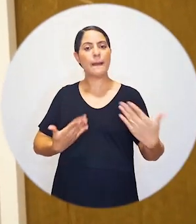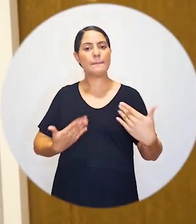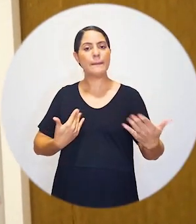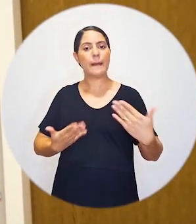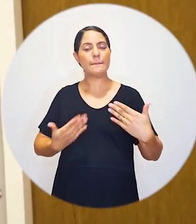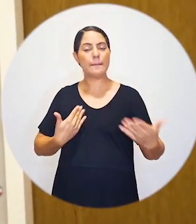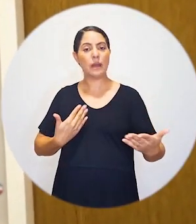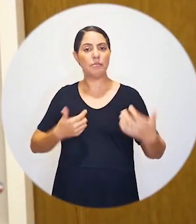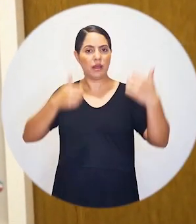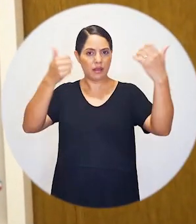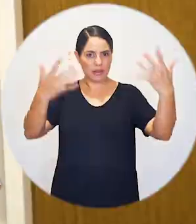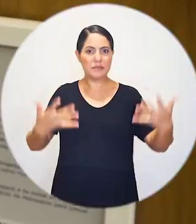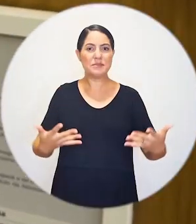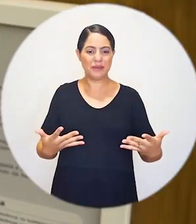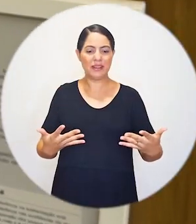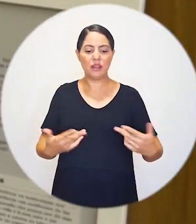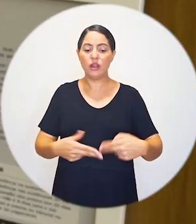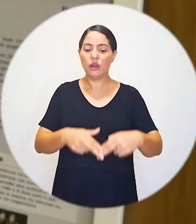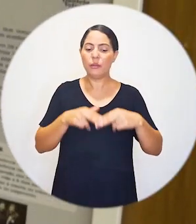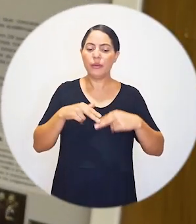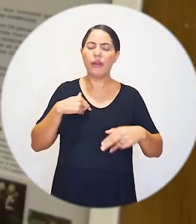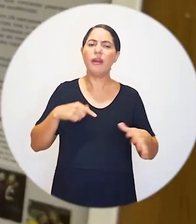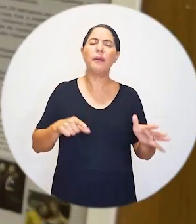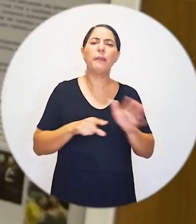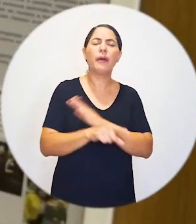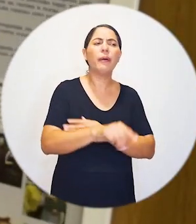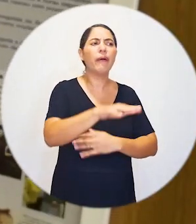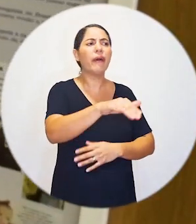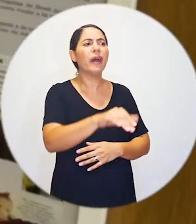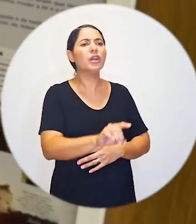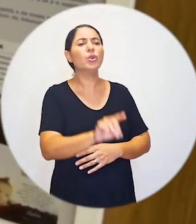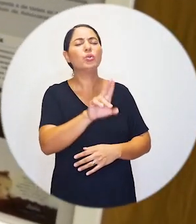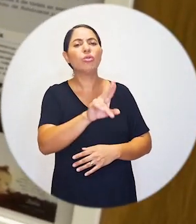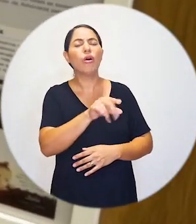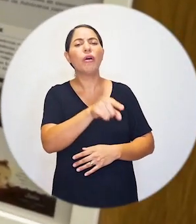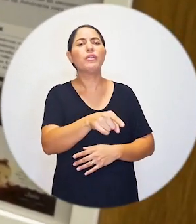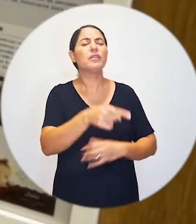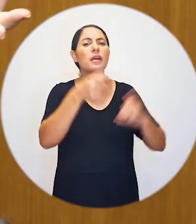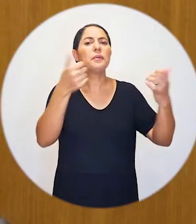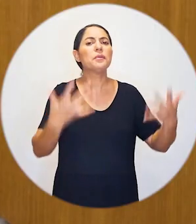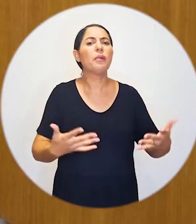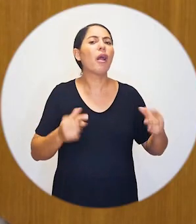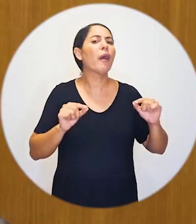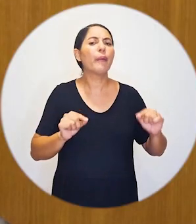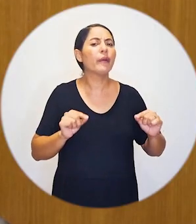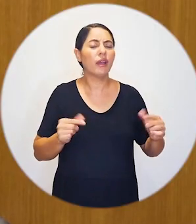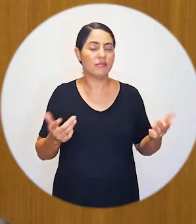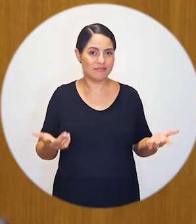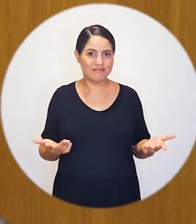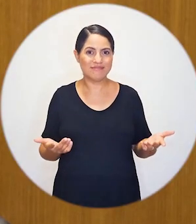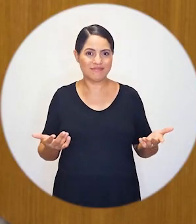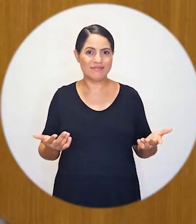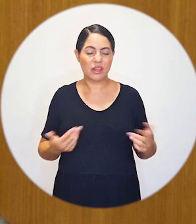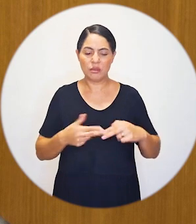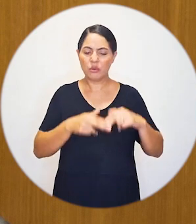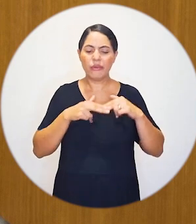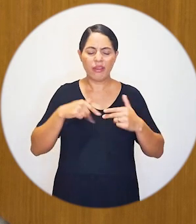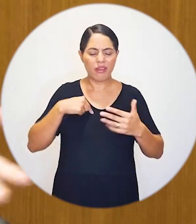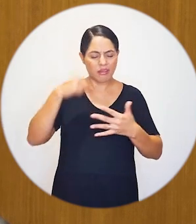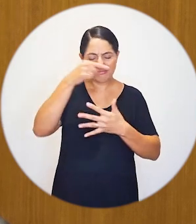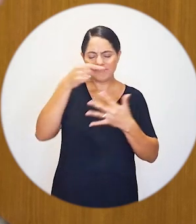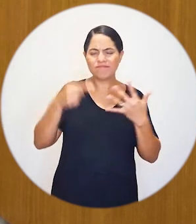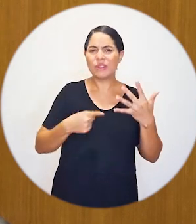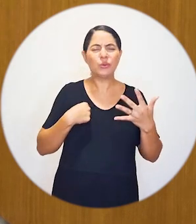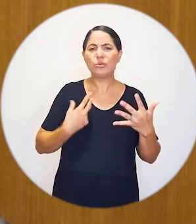sento ali, ele senta aqui e me explica. E a primeira pergunta que eu faço, doutora, o que o senhor tem a me dizer sobre esse processo?